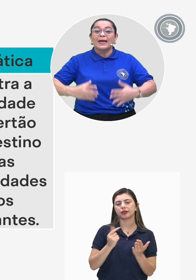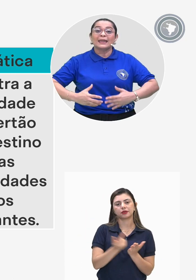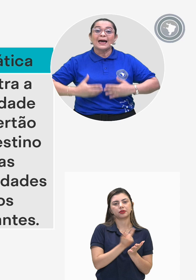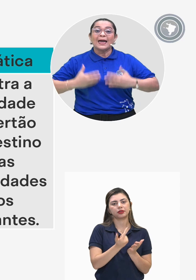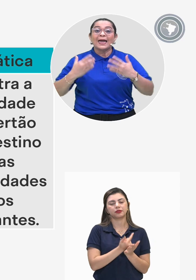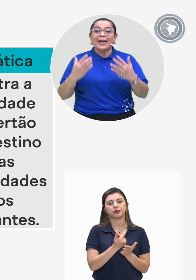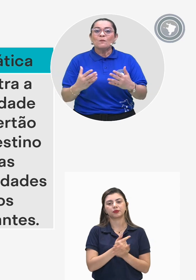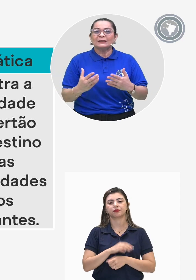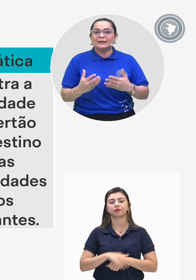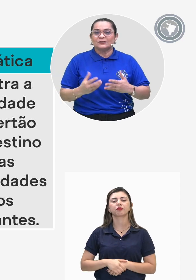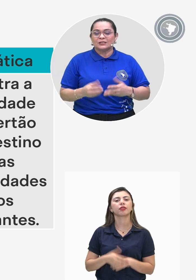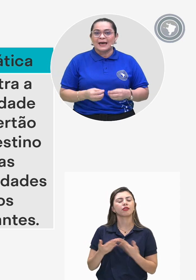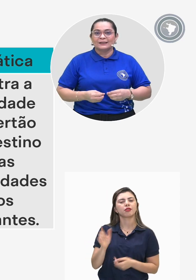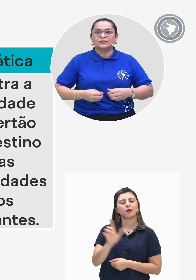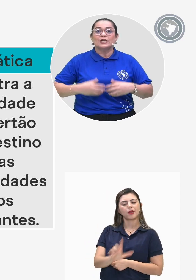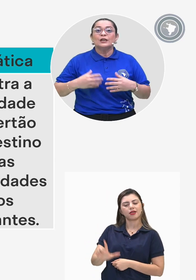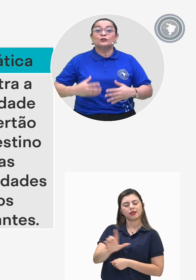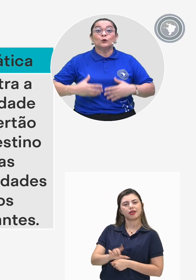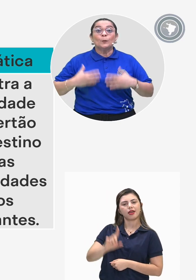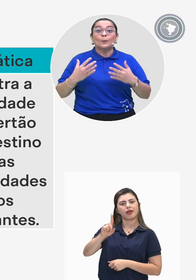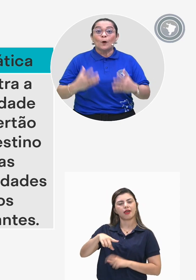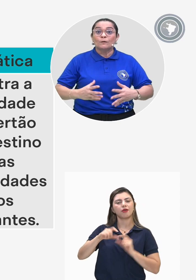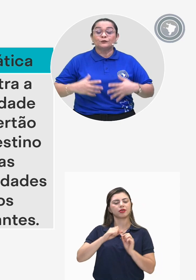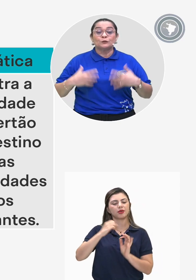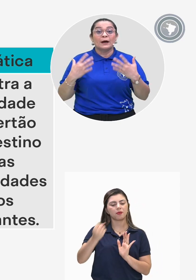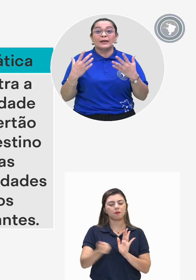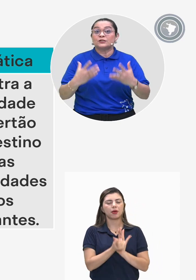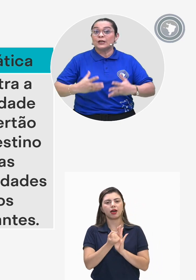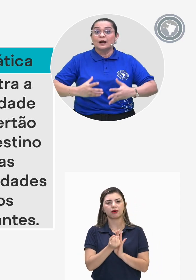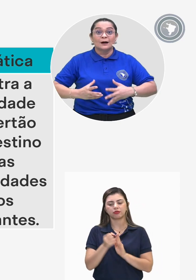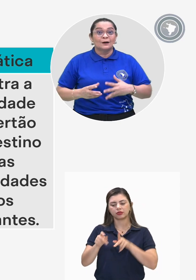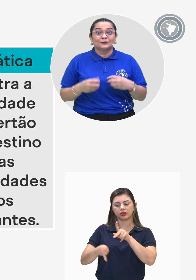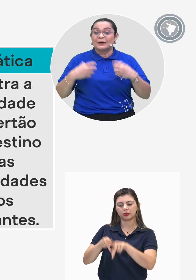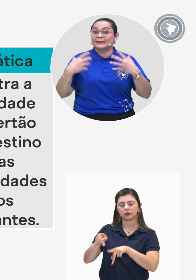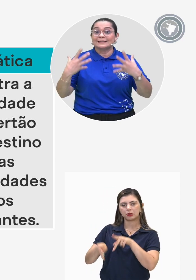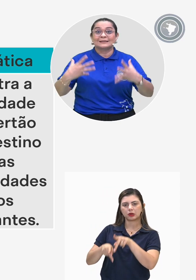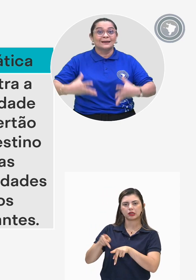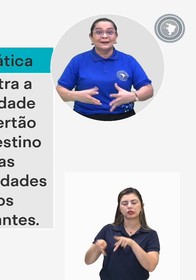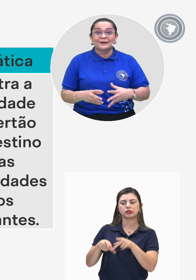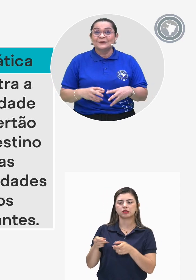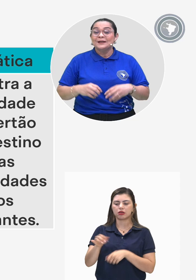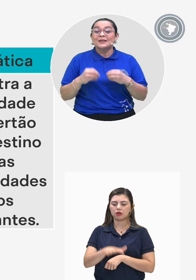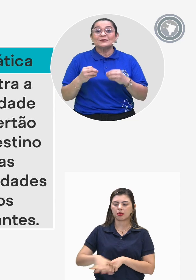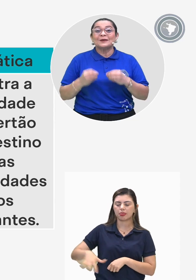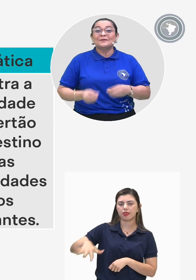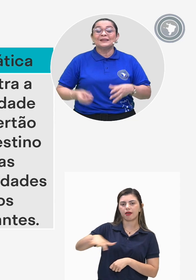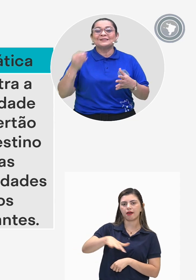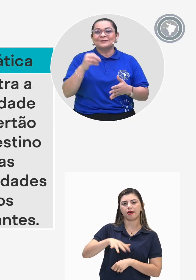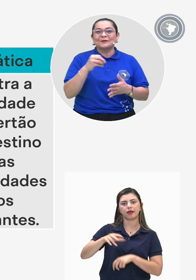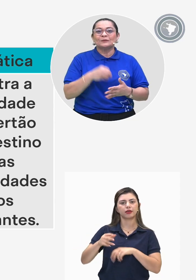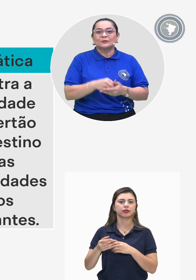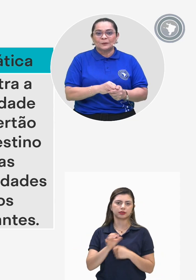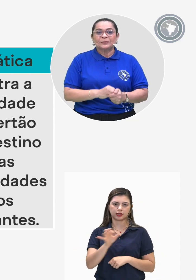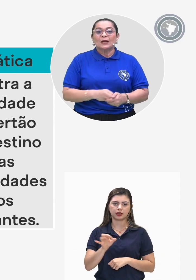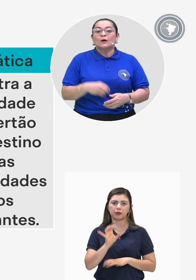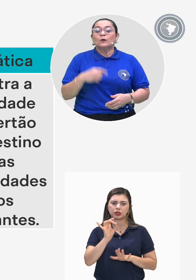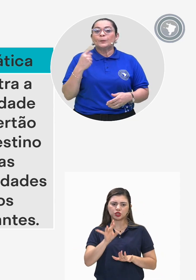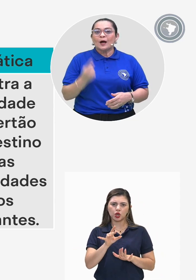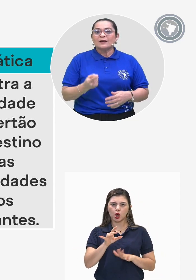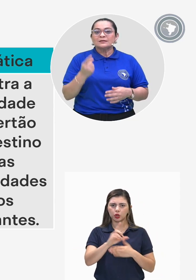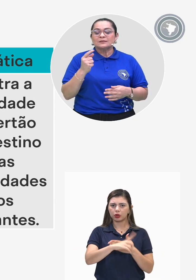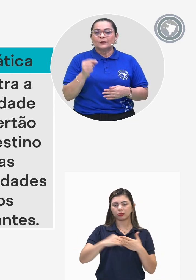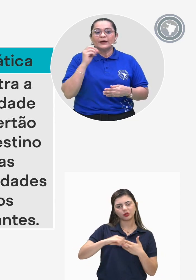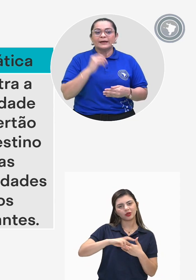literatura, ela é uma identidade de um povo, de uma região, de uma nação, não somente do autor.